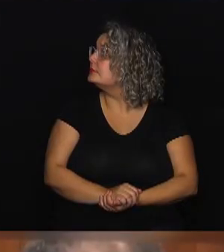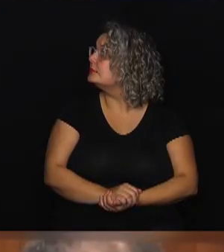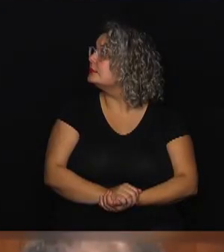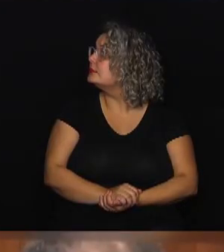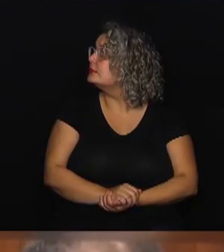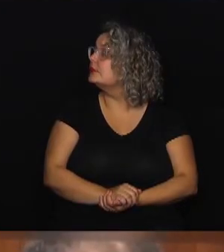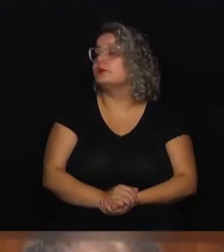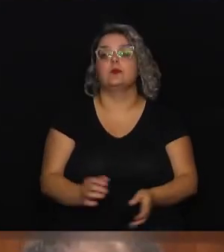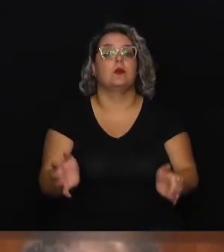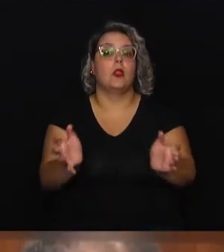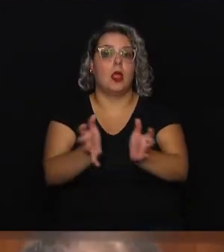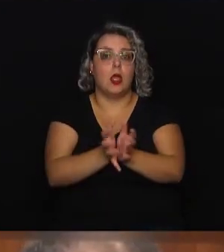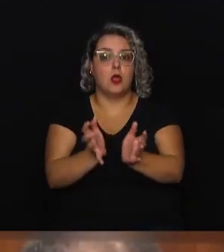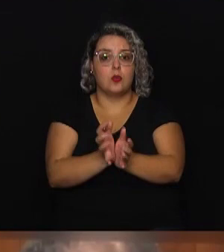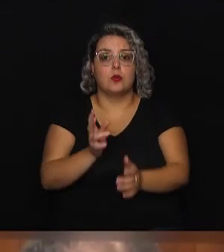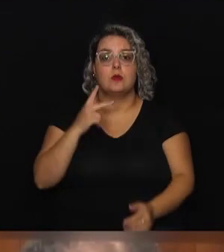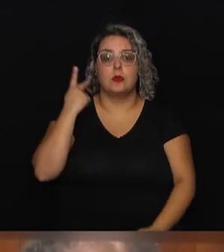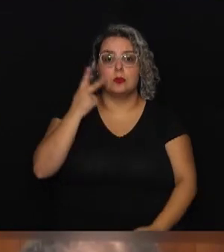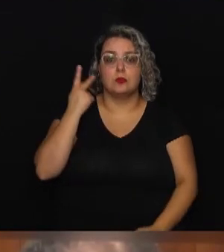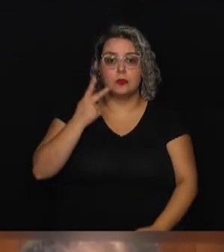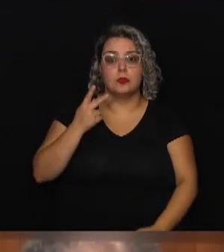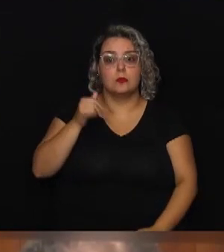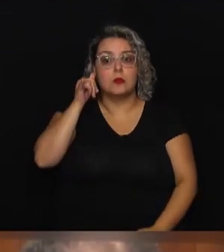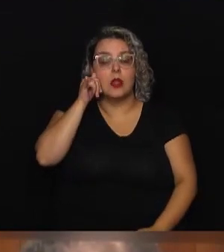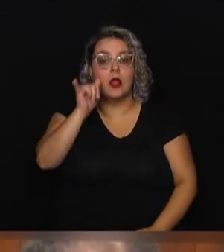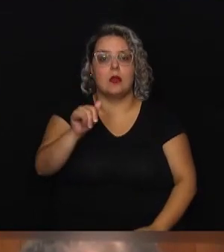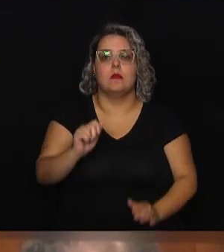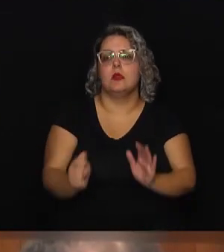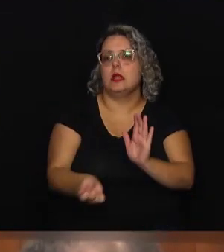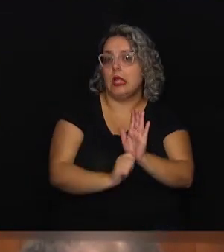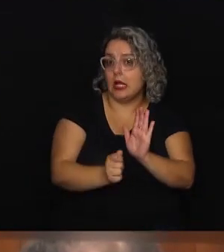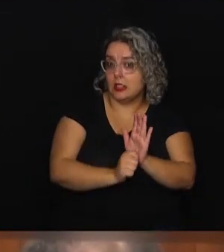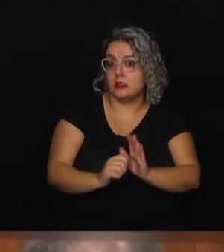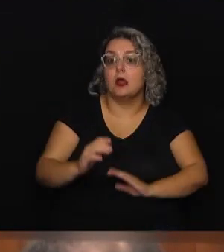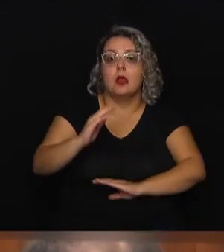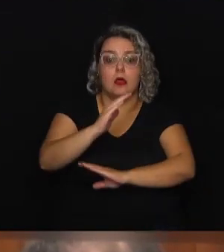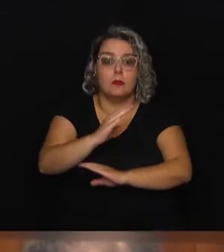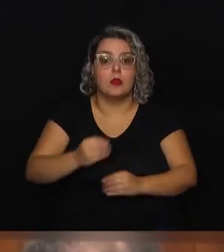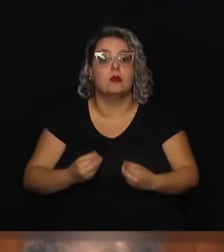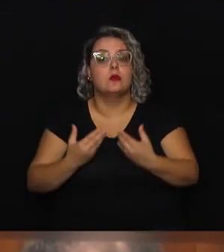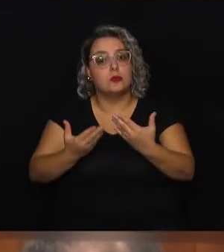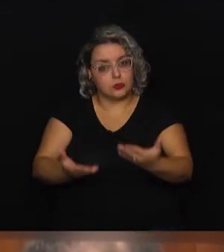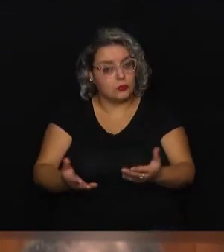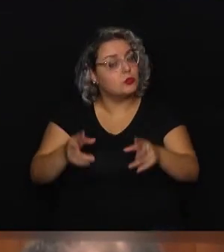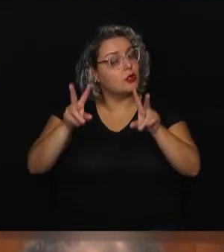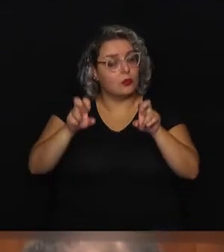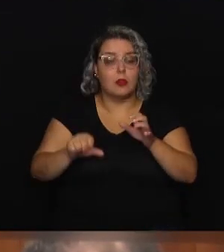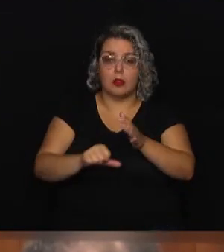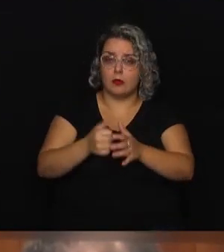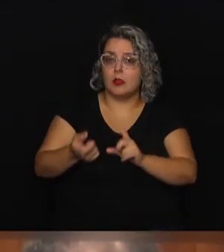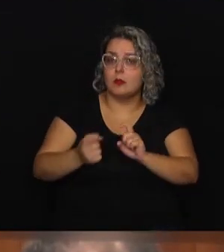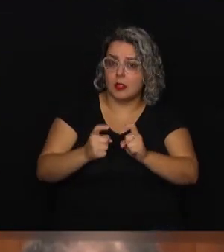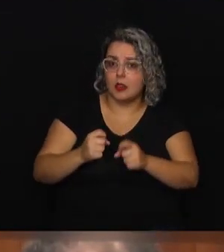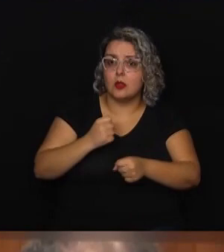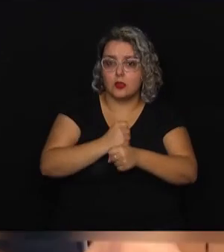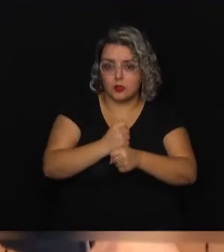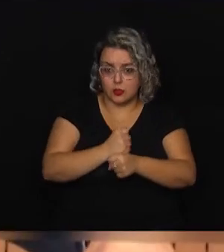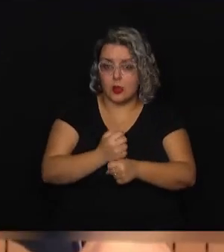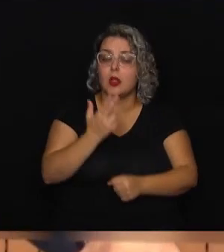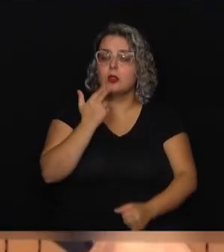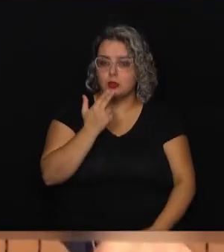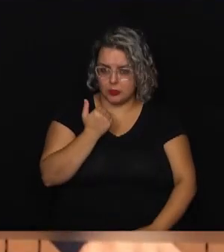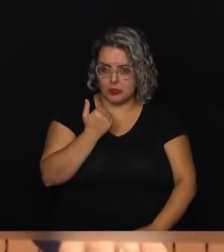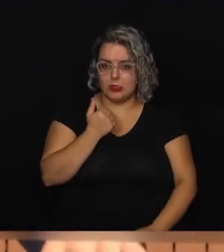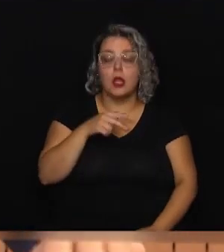A Comissão de Políticas e Prevenção às Drogas da Câmara trouxe como tema da primeira reunião do ano a nutrição.